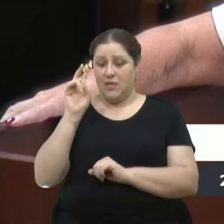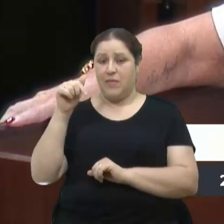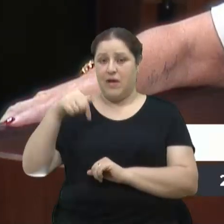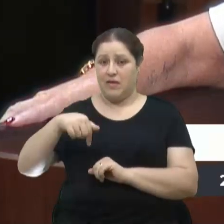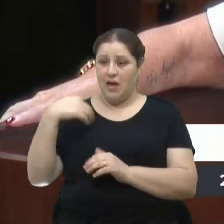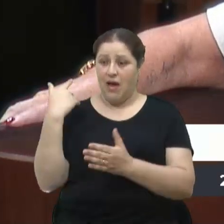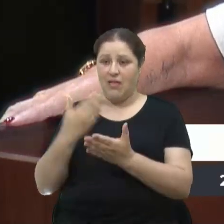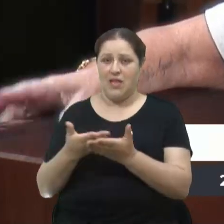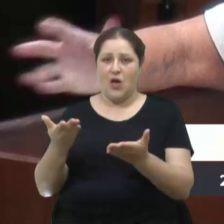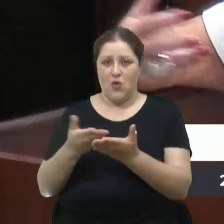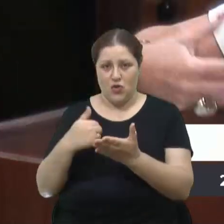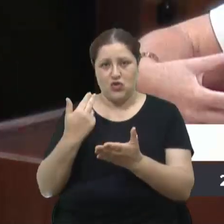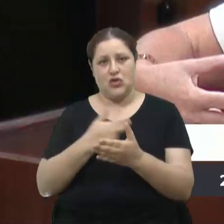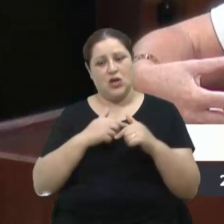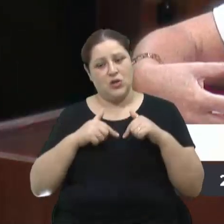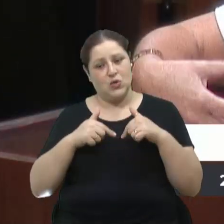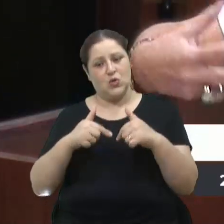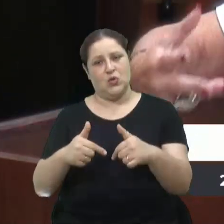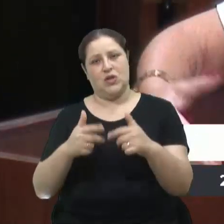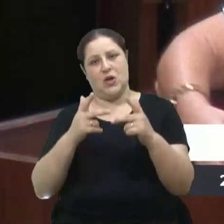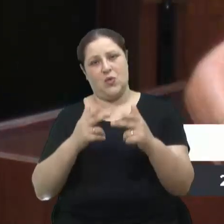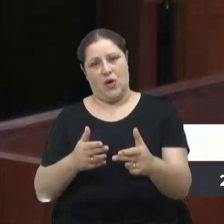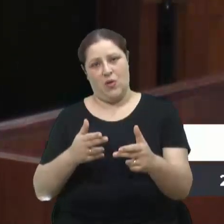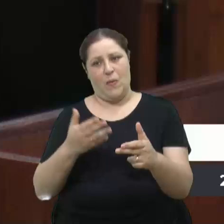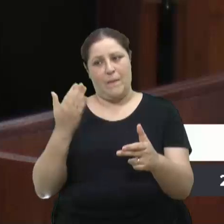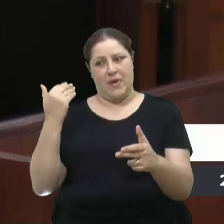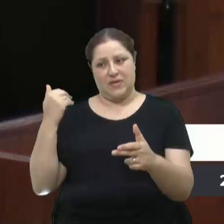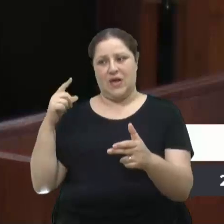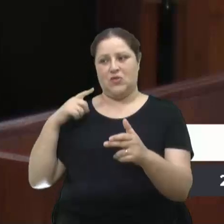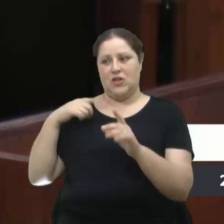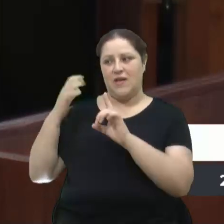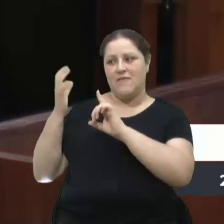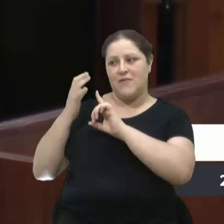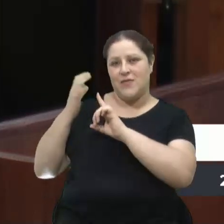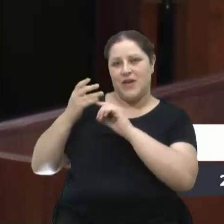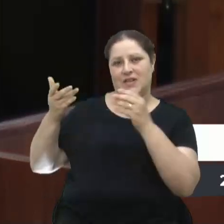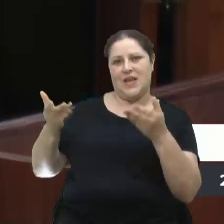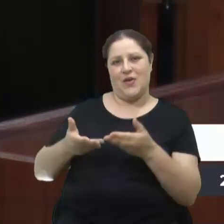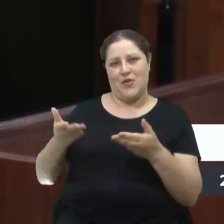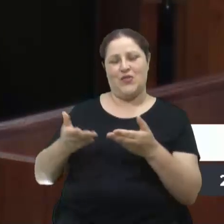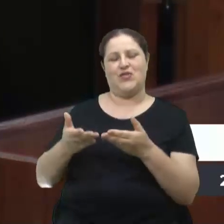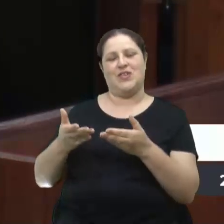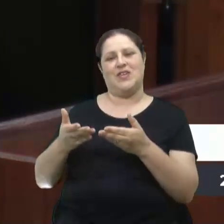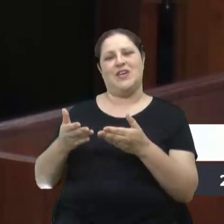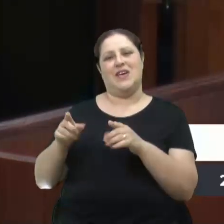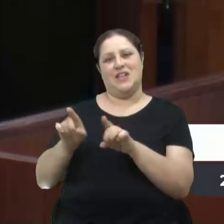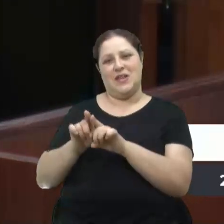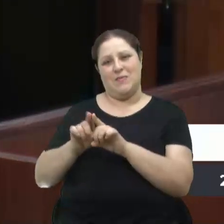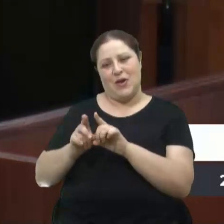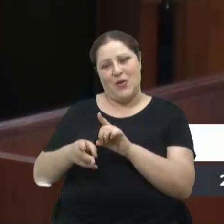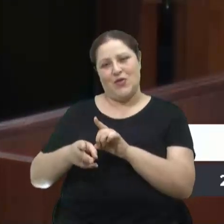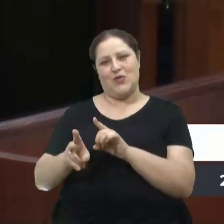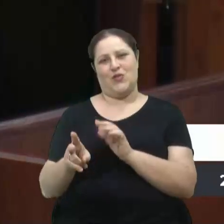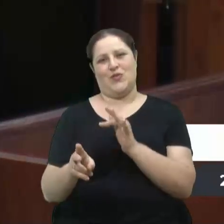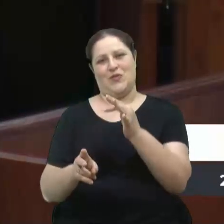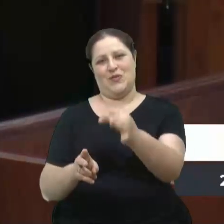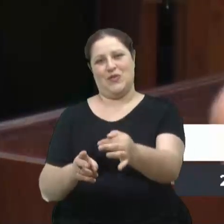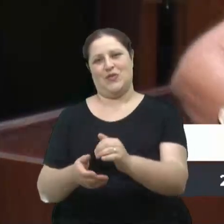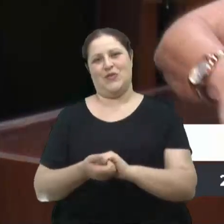até o dia de hoje. Como o passado interfere ainda no nosso presente e com certeza seguirá no nosso